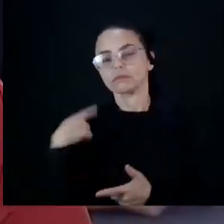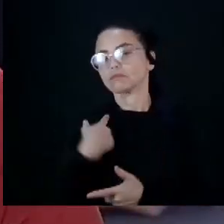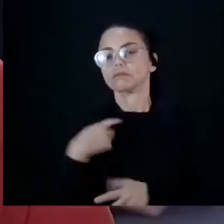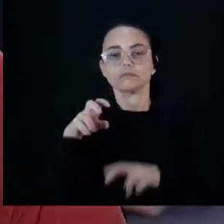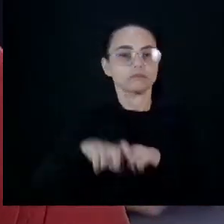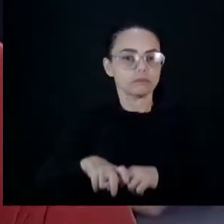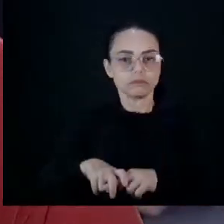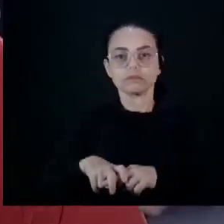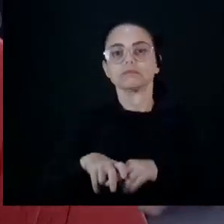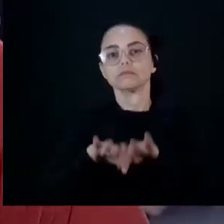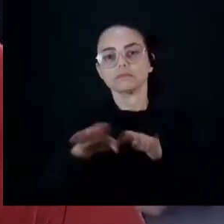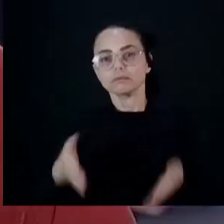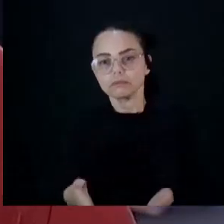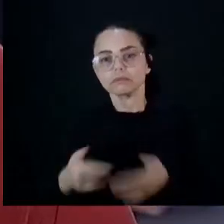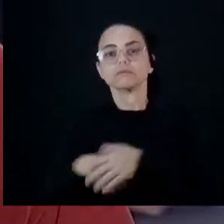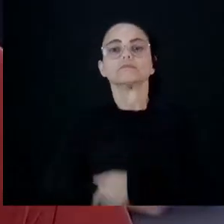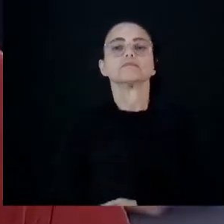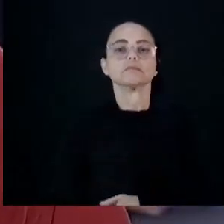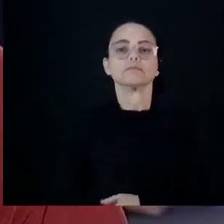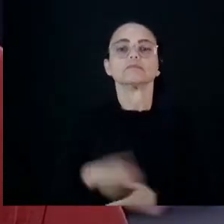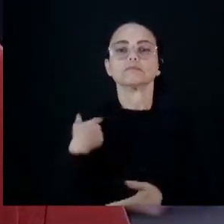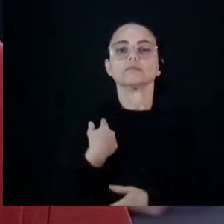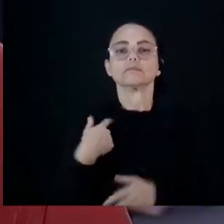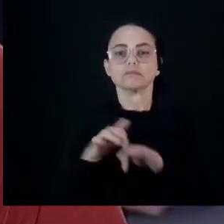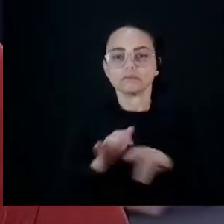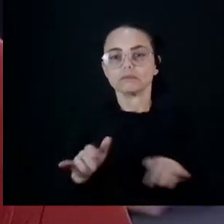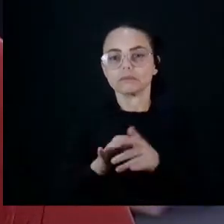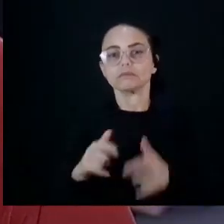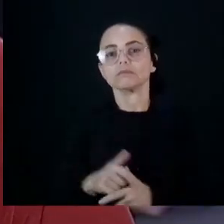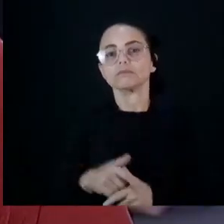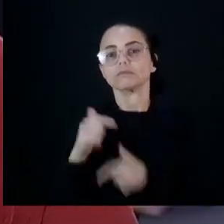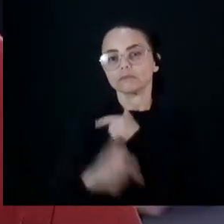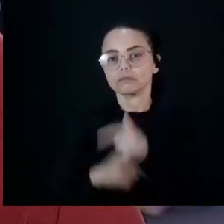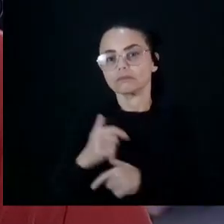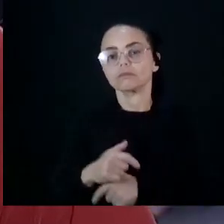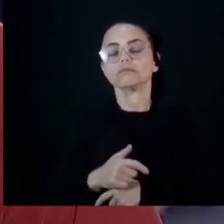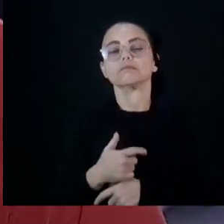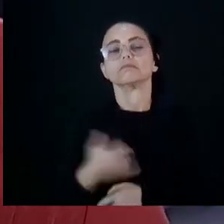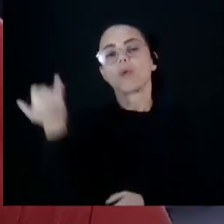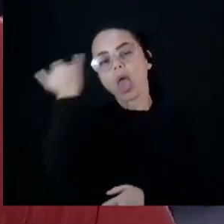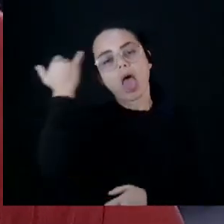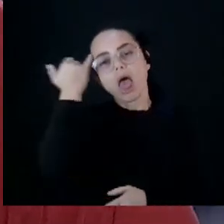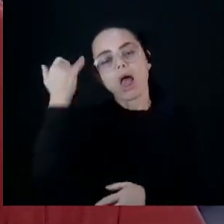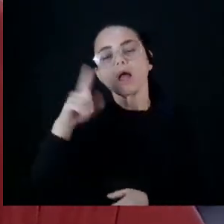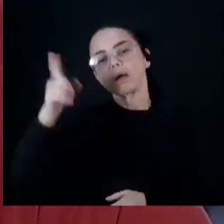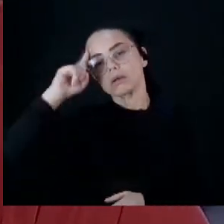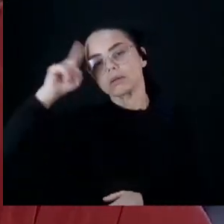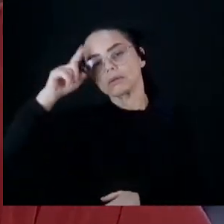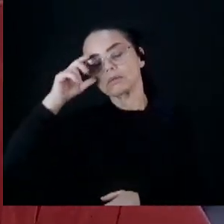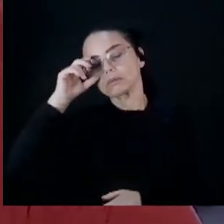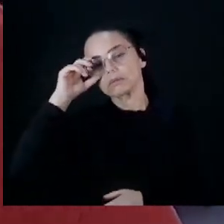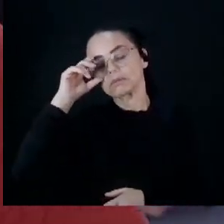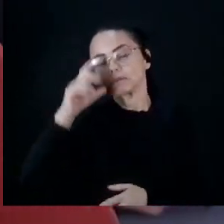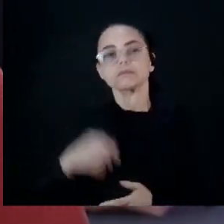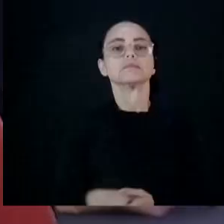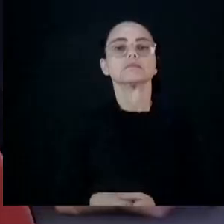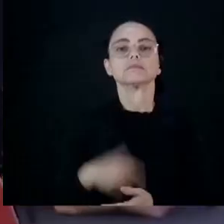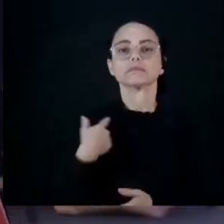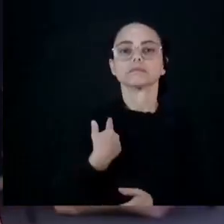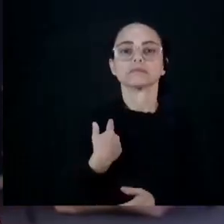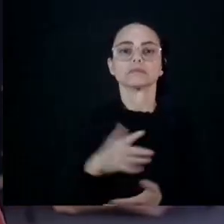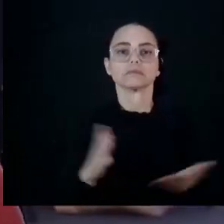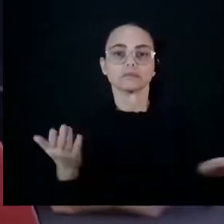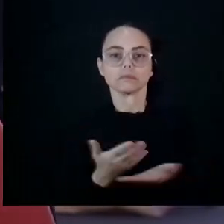mesa fazendo entradas de dados e fazendo um trabalho tedioso todos os dias. E Ana, falando agora para a